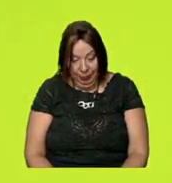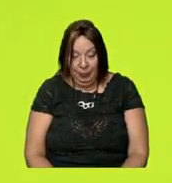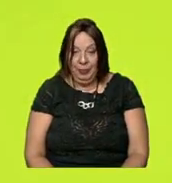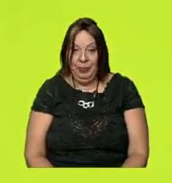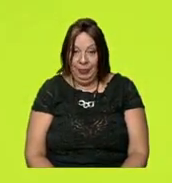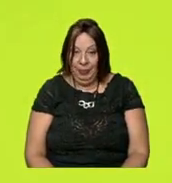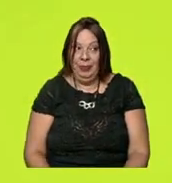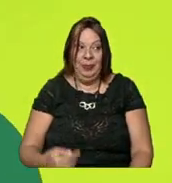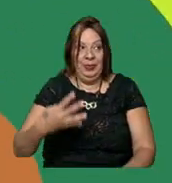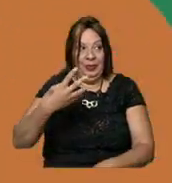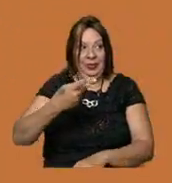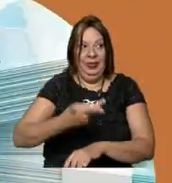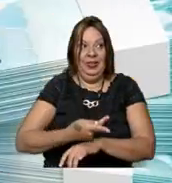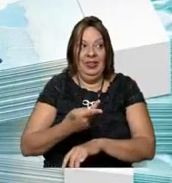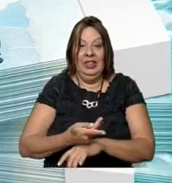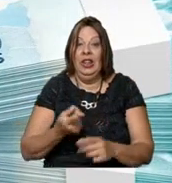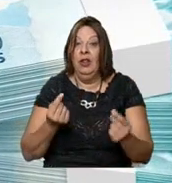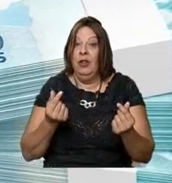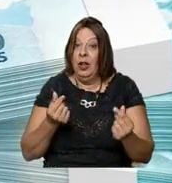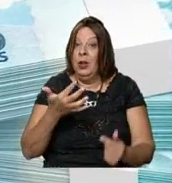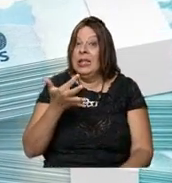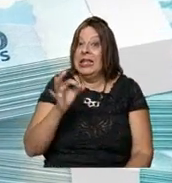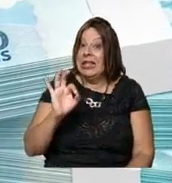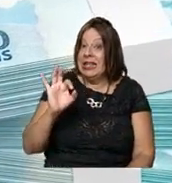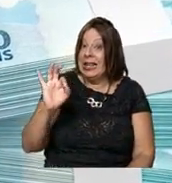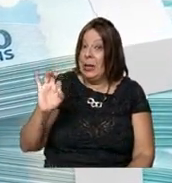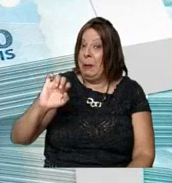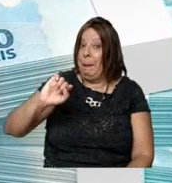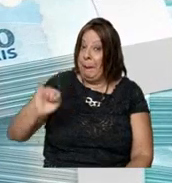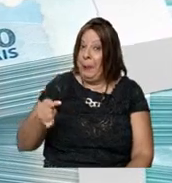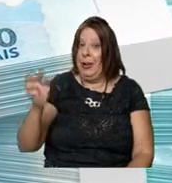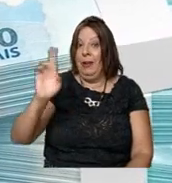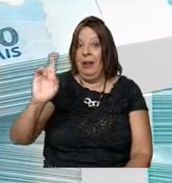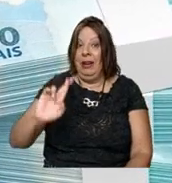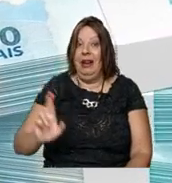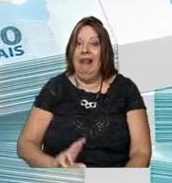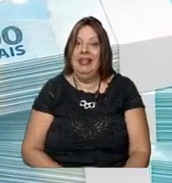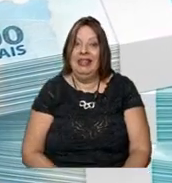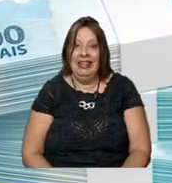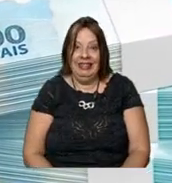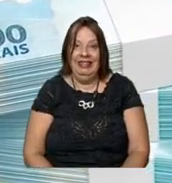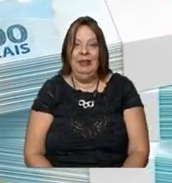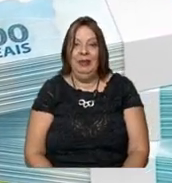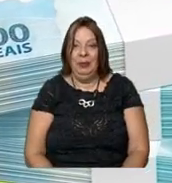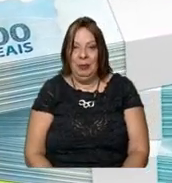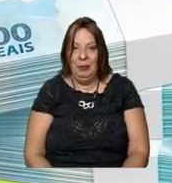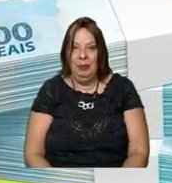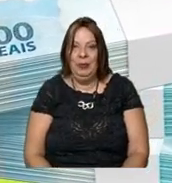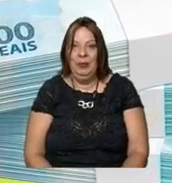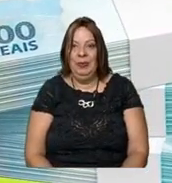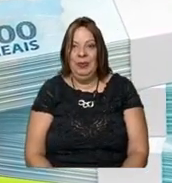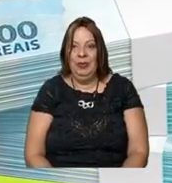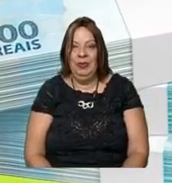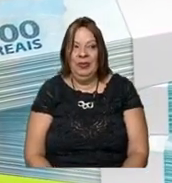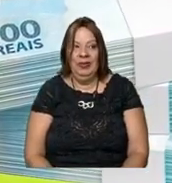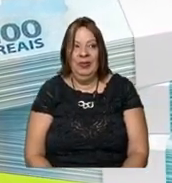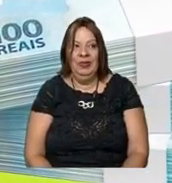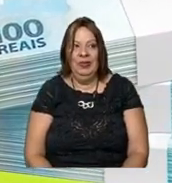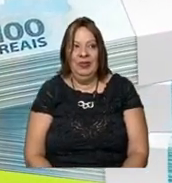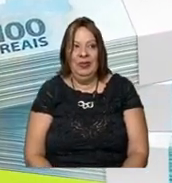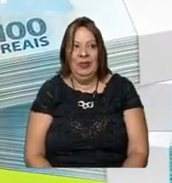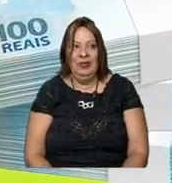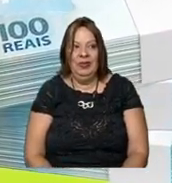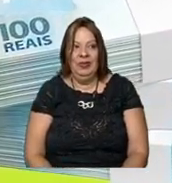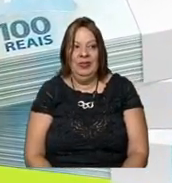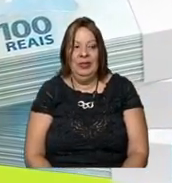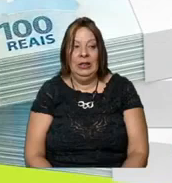No quarto prêmio de hoje, tem 100 mil reais. 100 mil reais agora, no quarto prêmio.